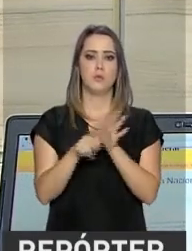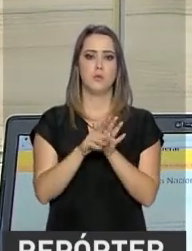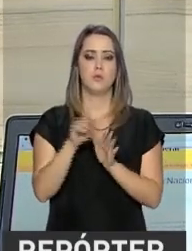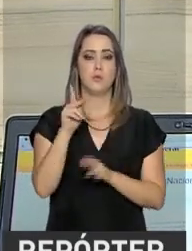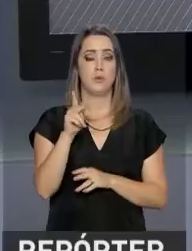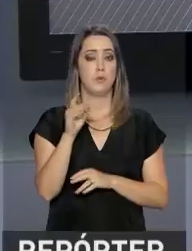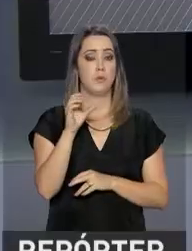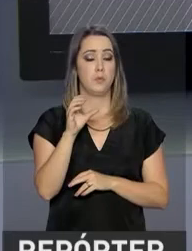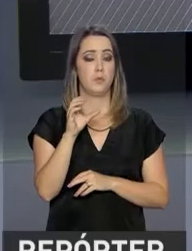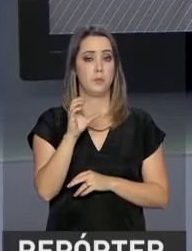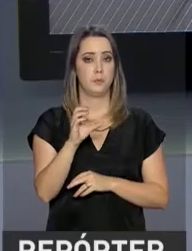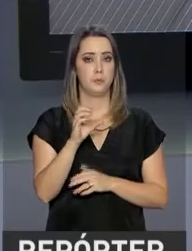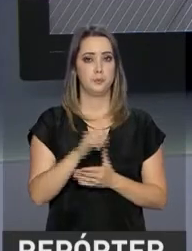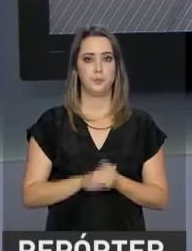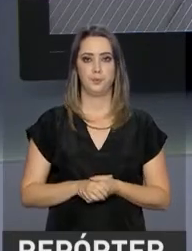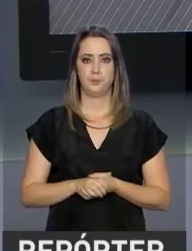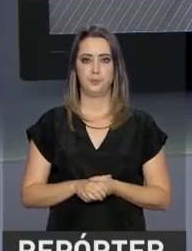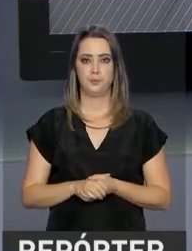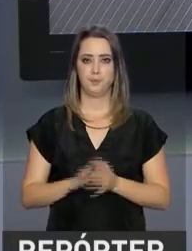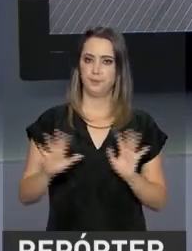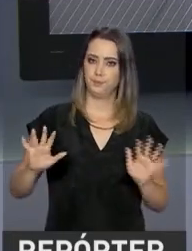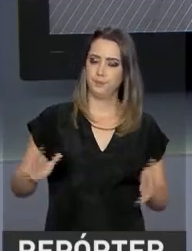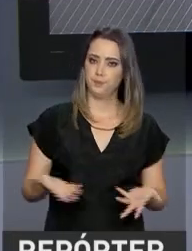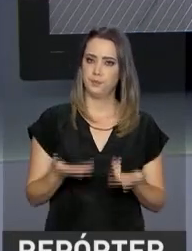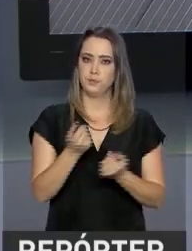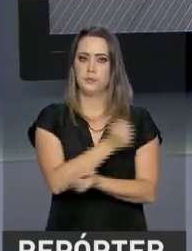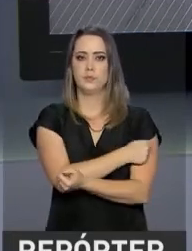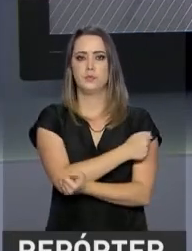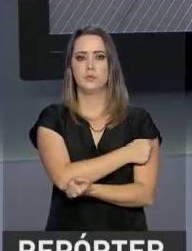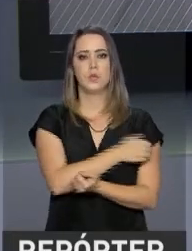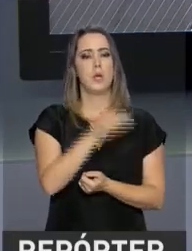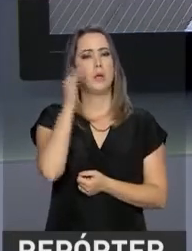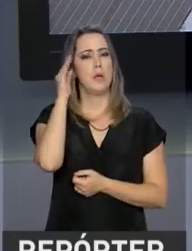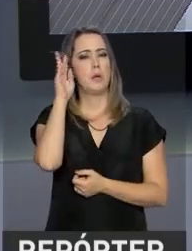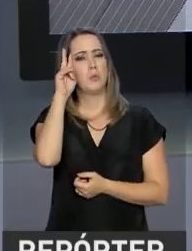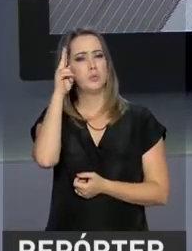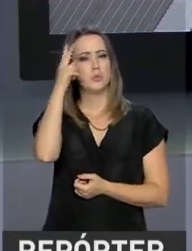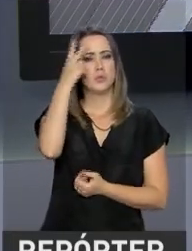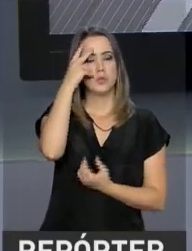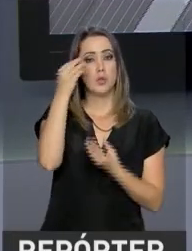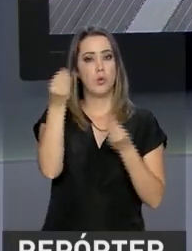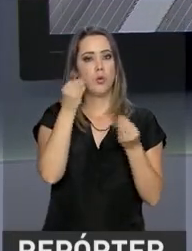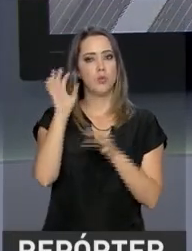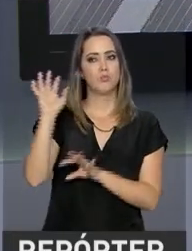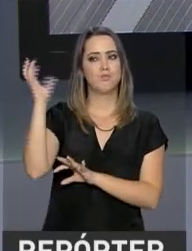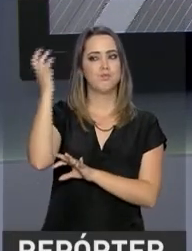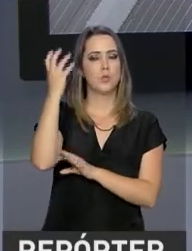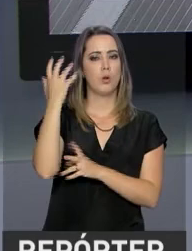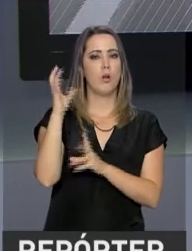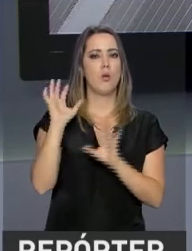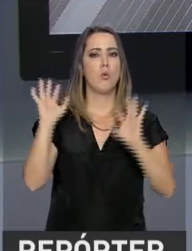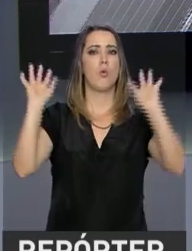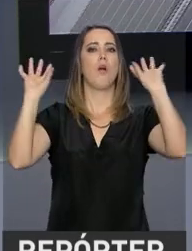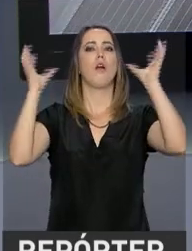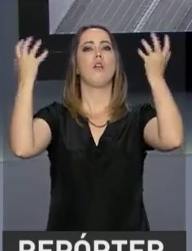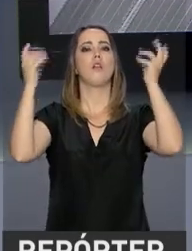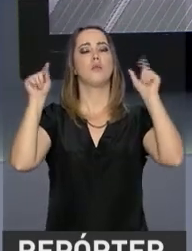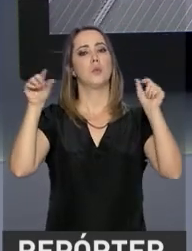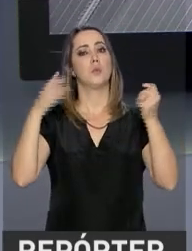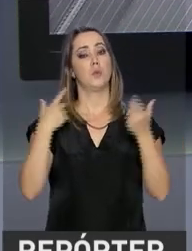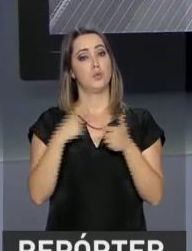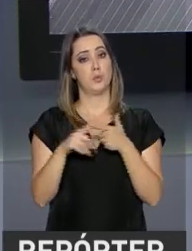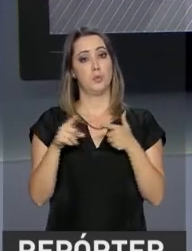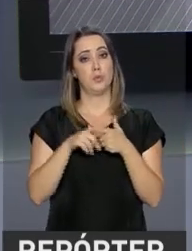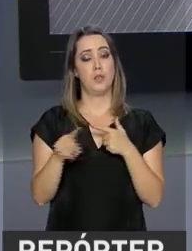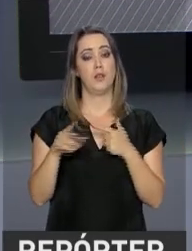judiciária para incentivar os estudantes a refletirem sobre os desastres ambientais que só no ano passado afetaram